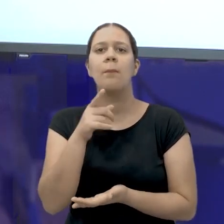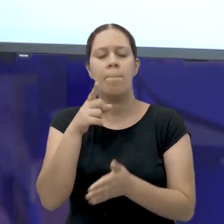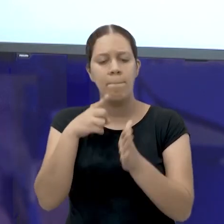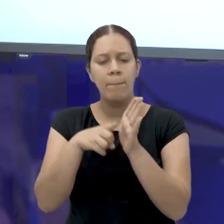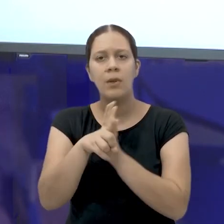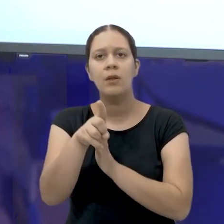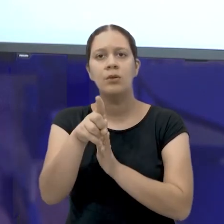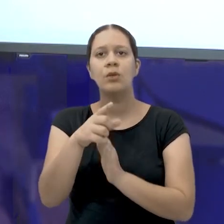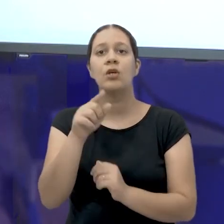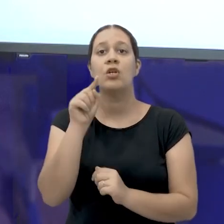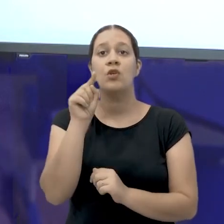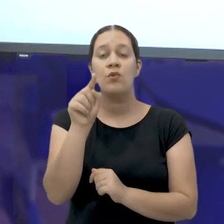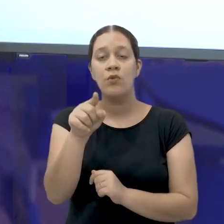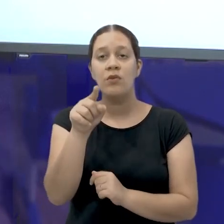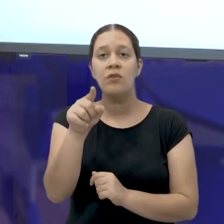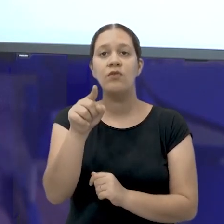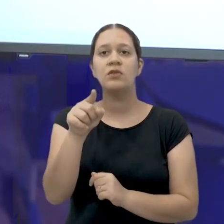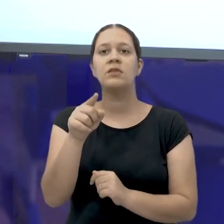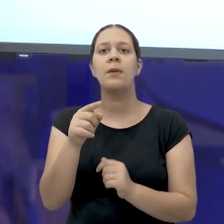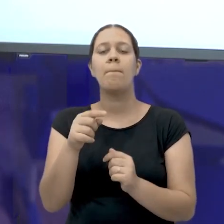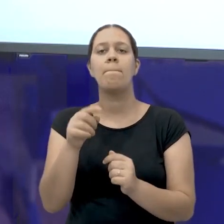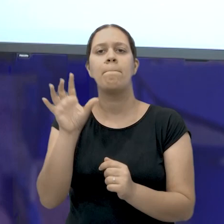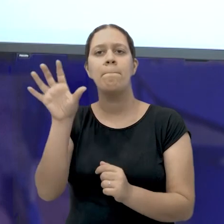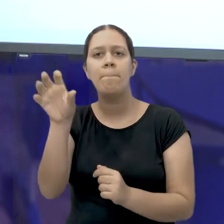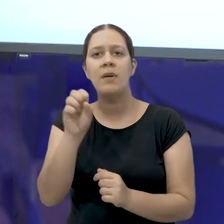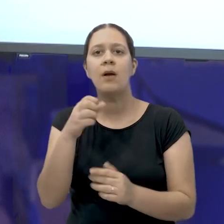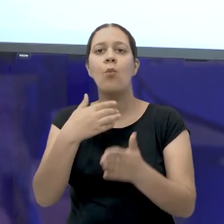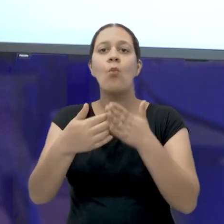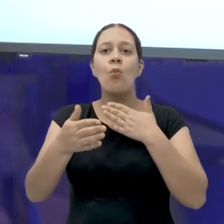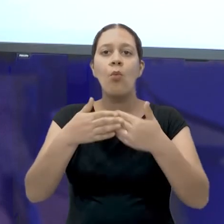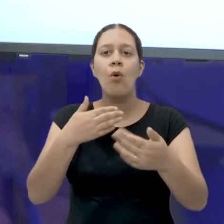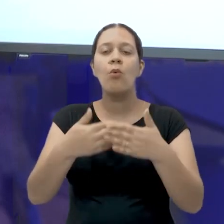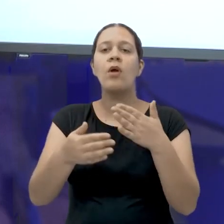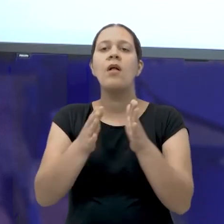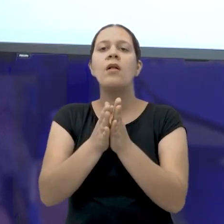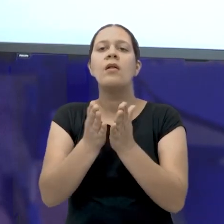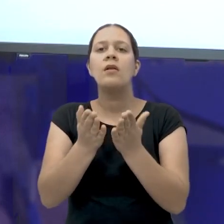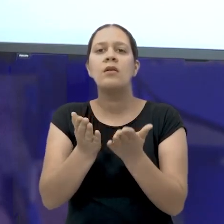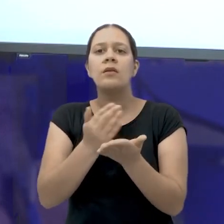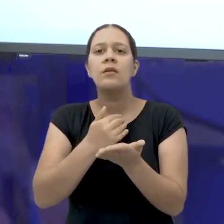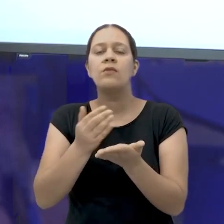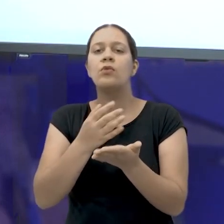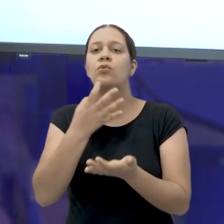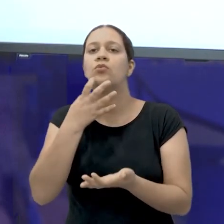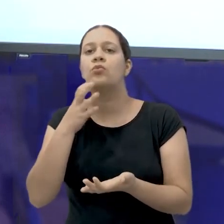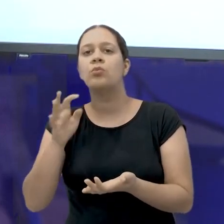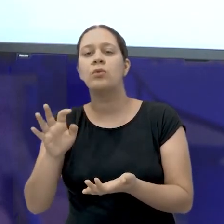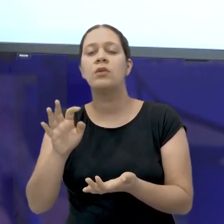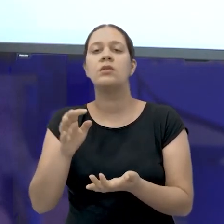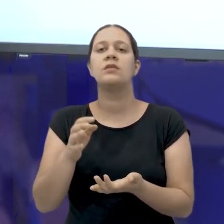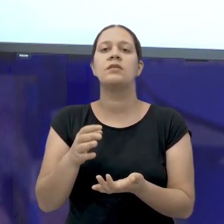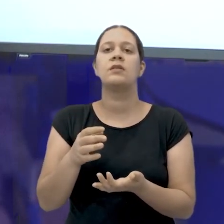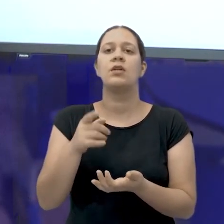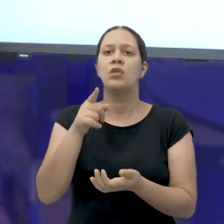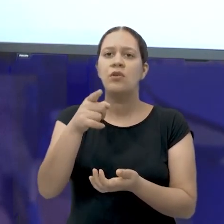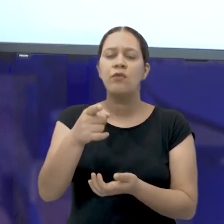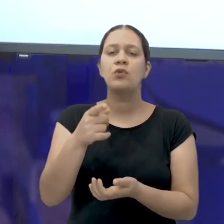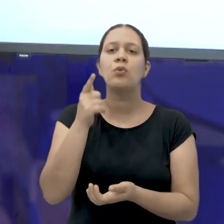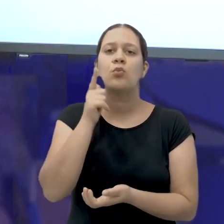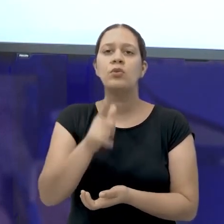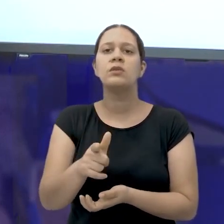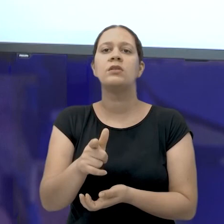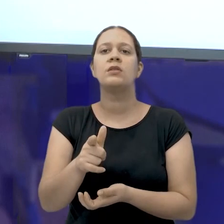um livro sagrado que ele disse conhecer, se você for comparar com esse mesmo livro comprado recentemente ou que você teve